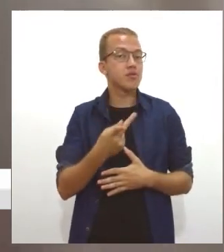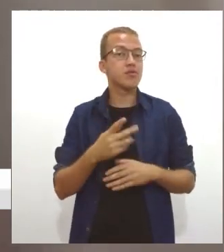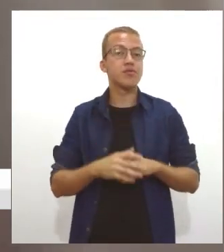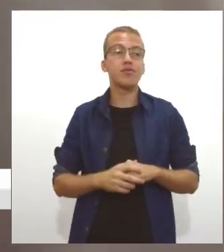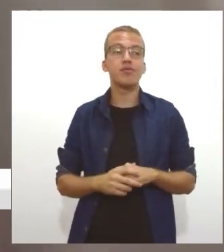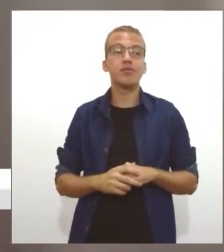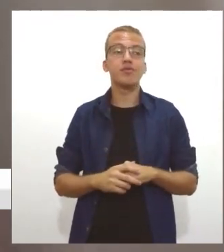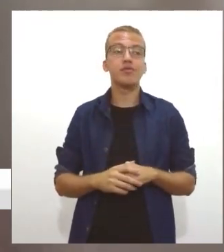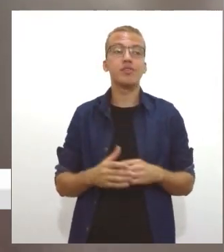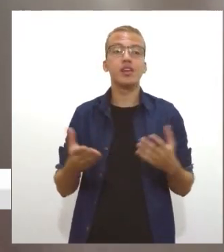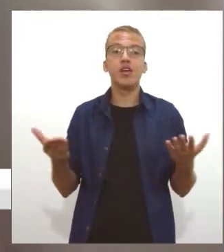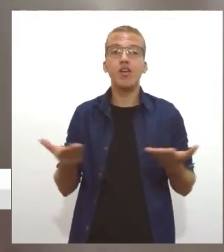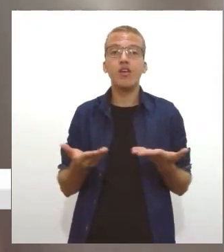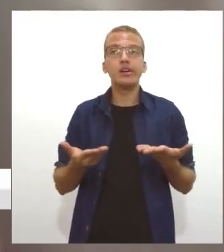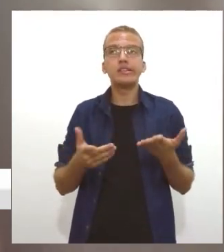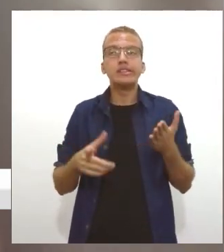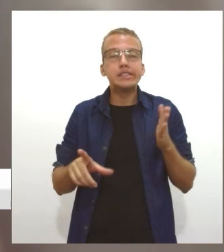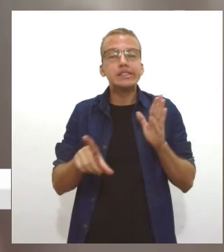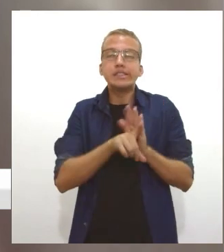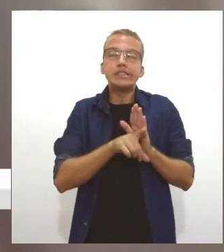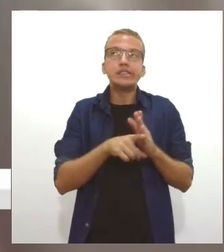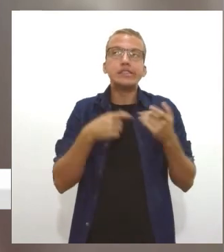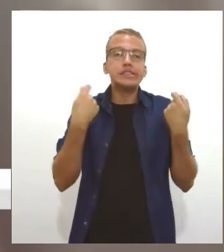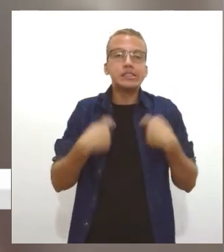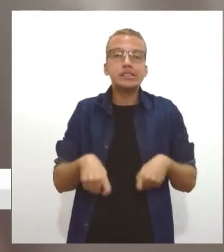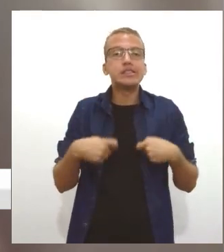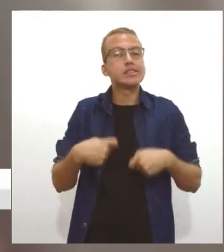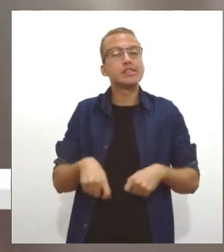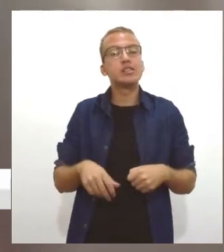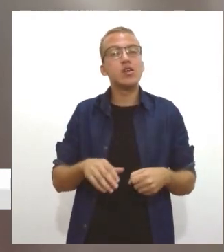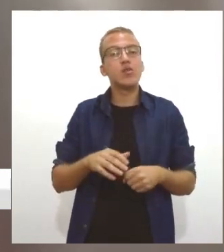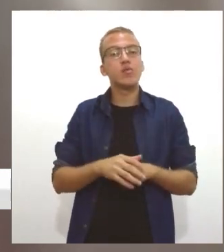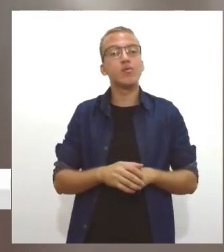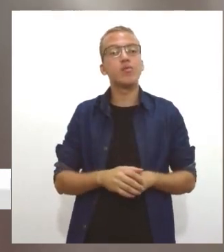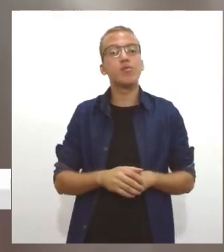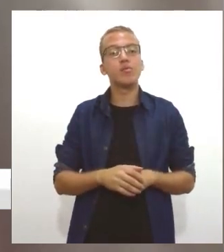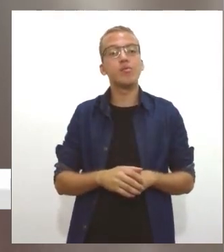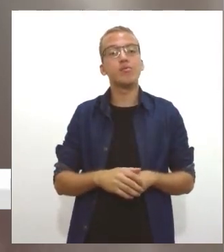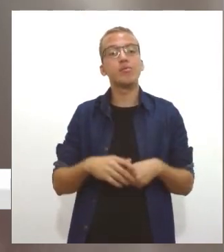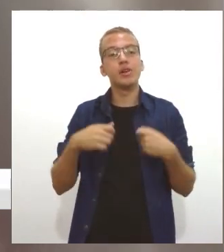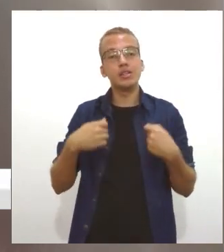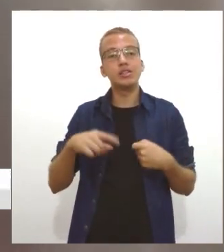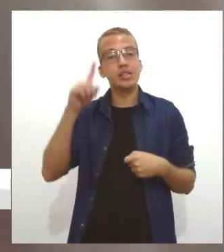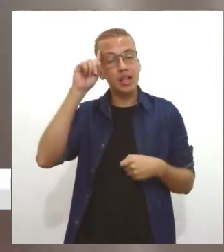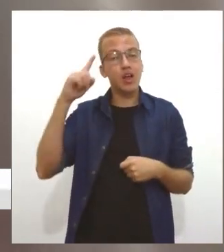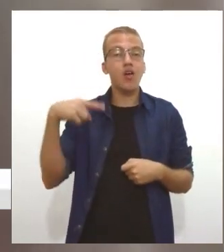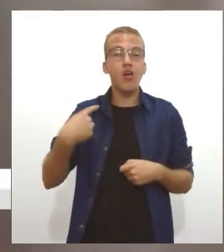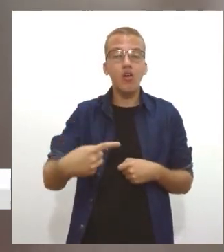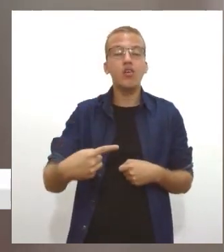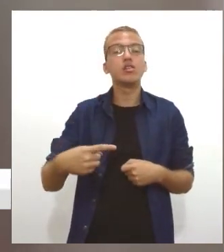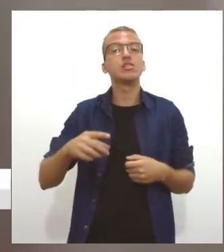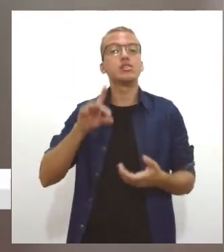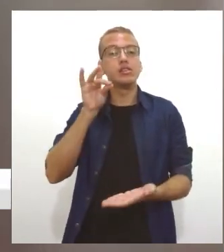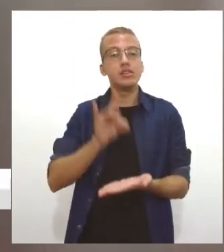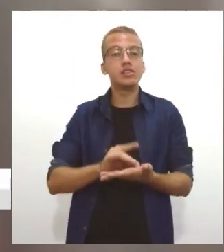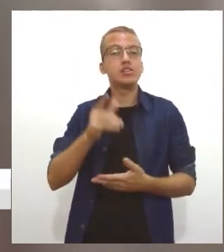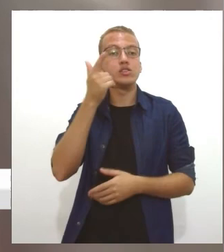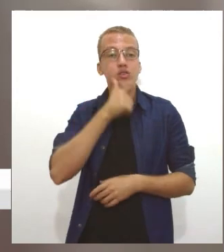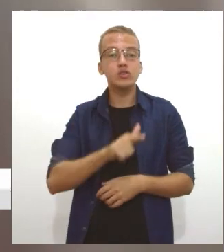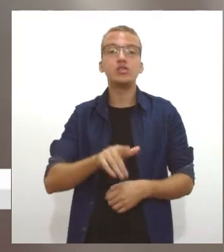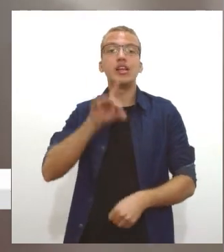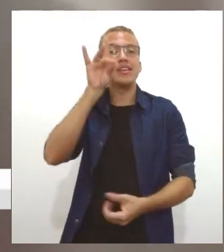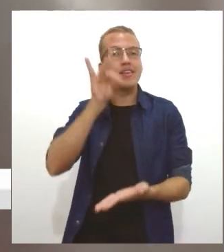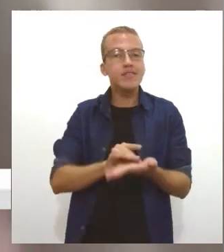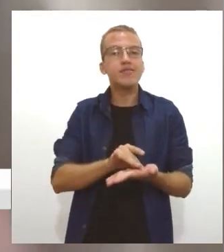brecha legal e normativa. A gente tem que agora estabelecer rotinas efetivas para que a gente estabeleça realmente a prática, porque a